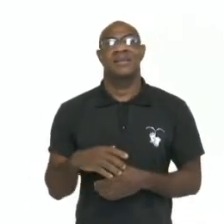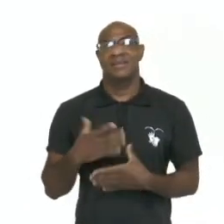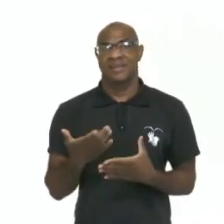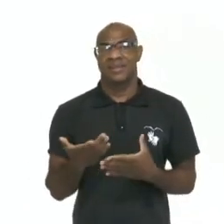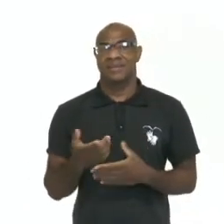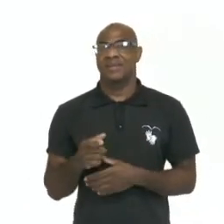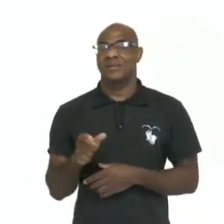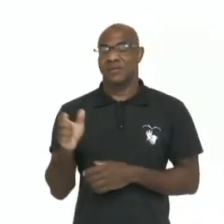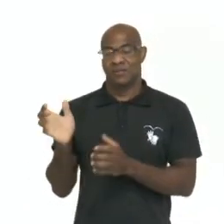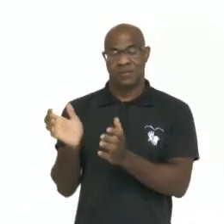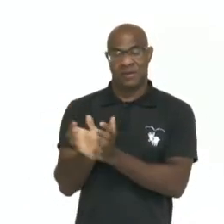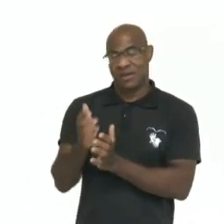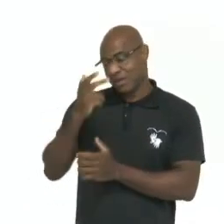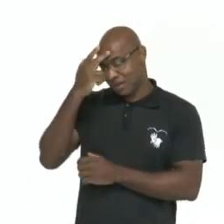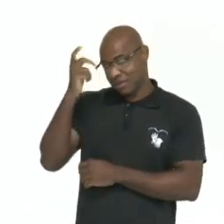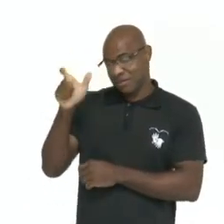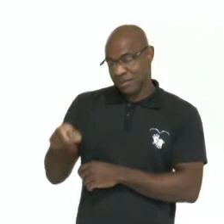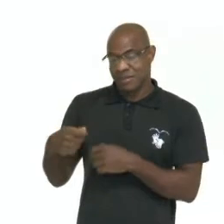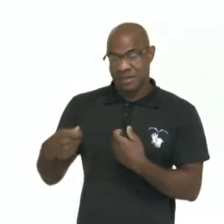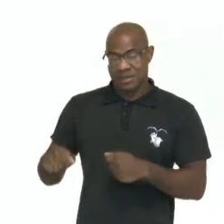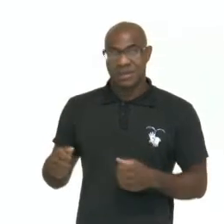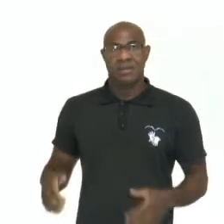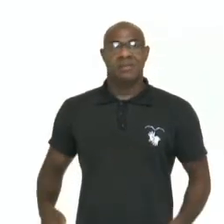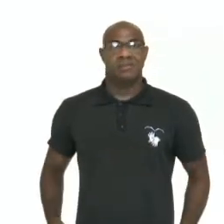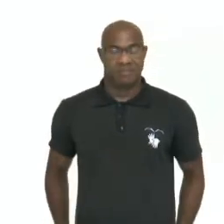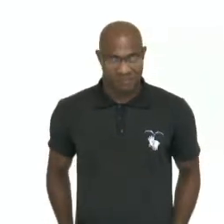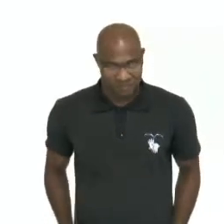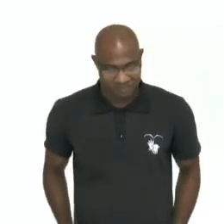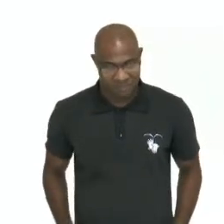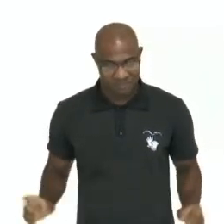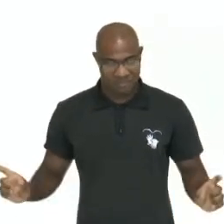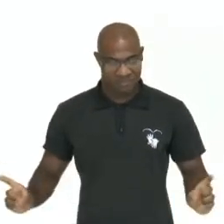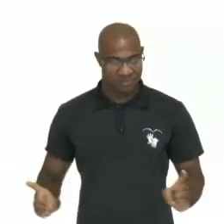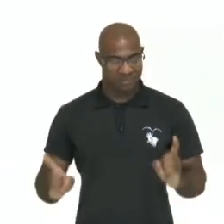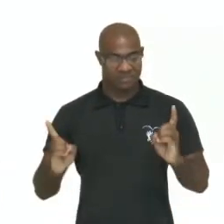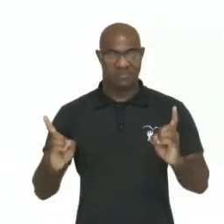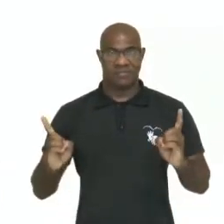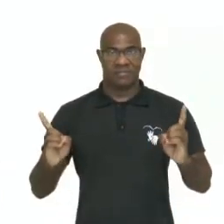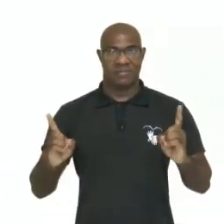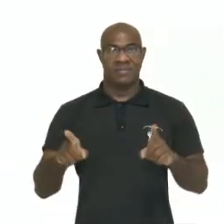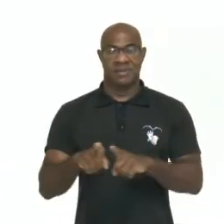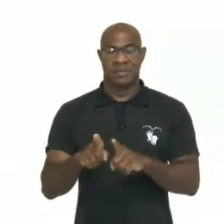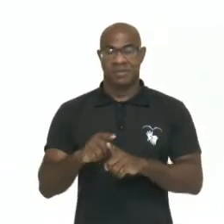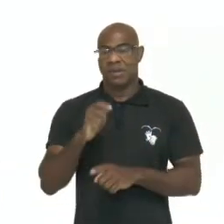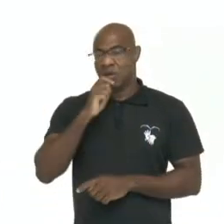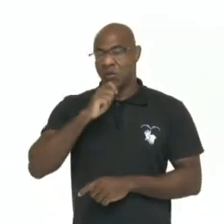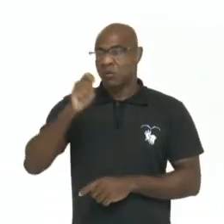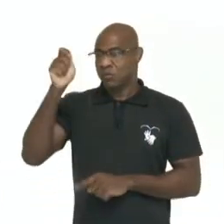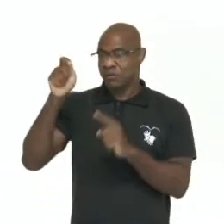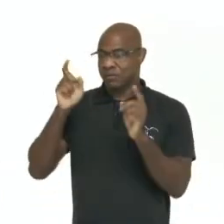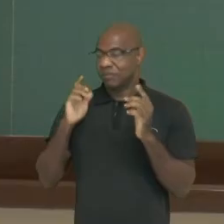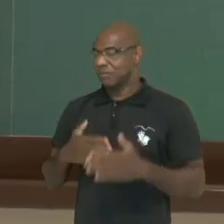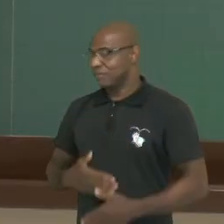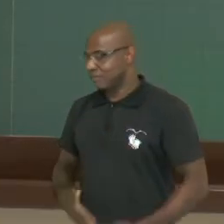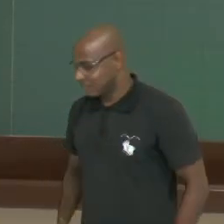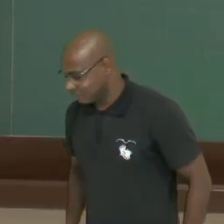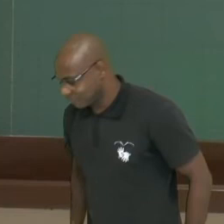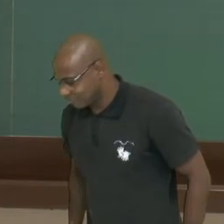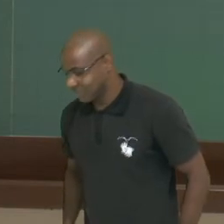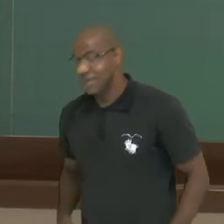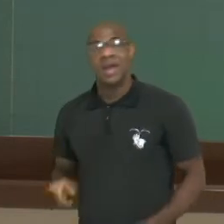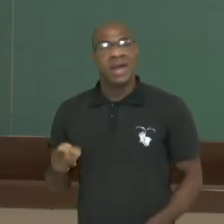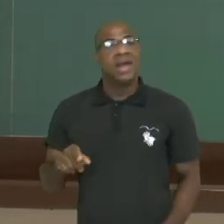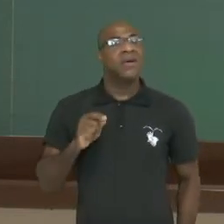atletas devem fazer a saudação entre eles, além de saudar o árbitro. Então, essa questão do